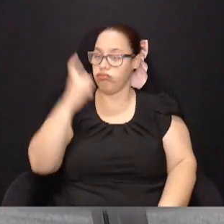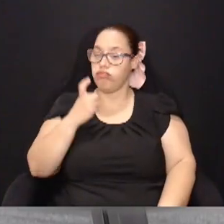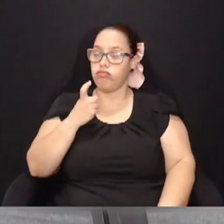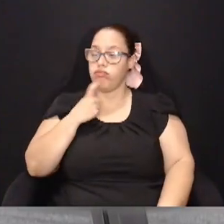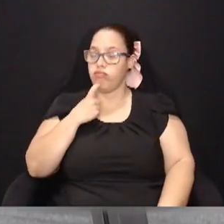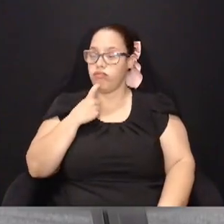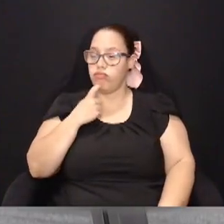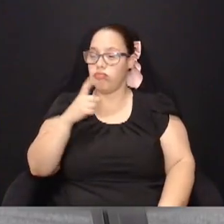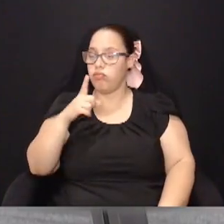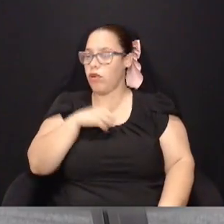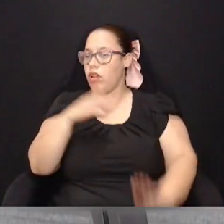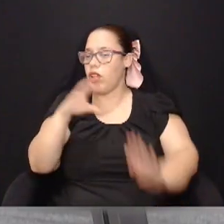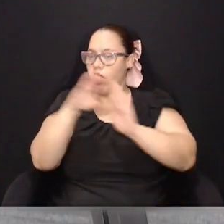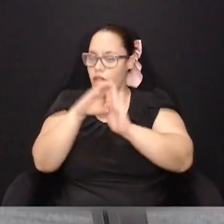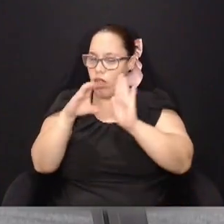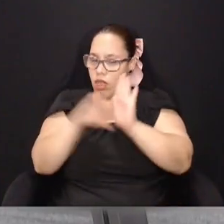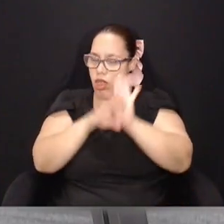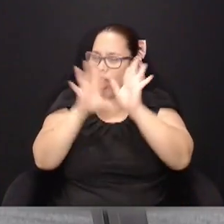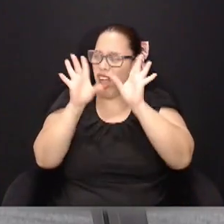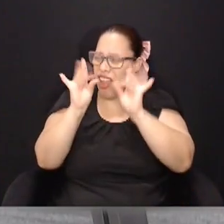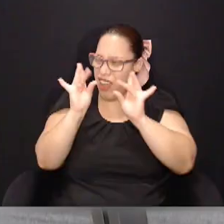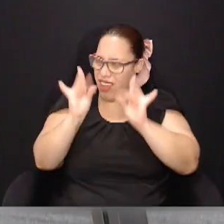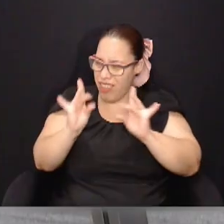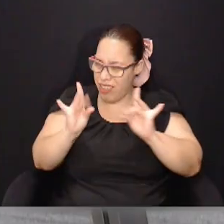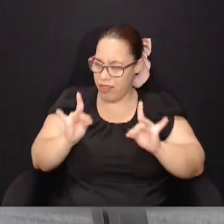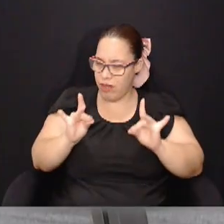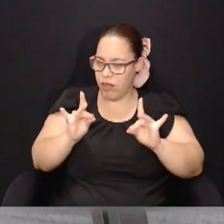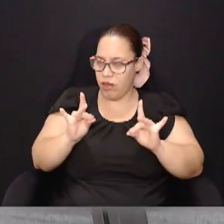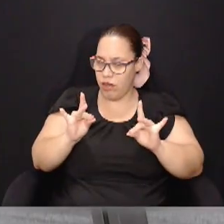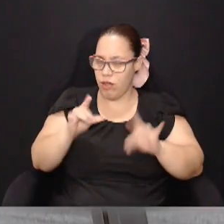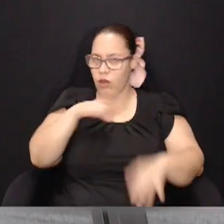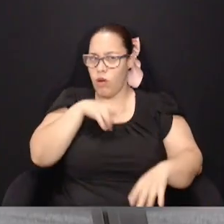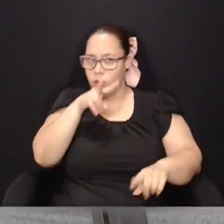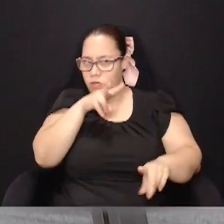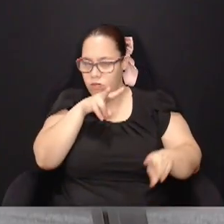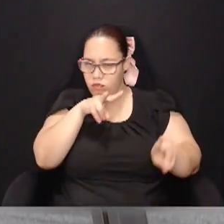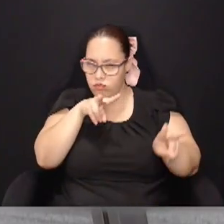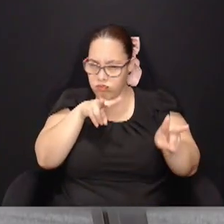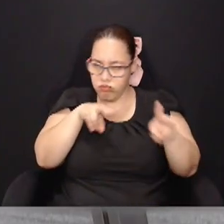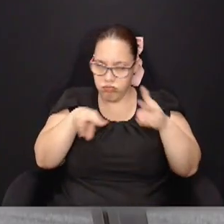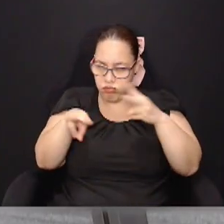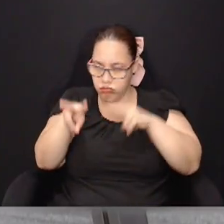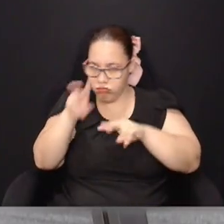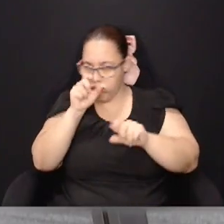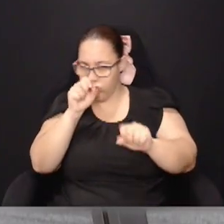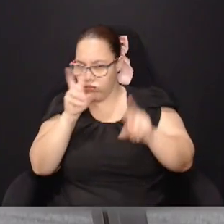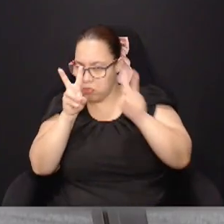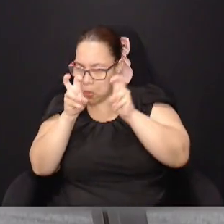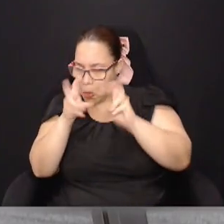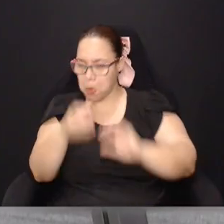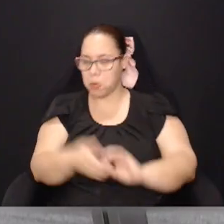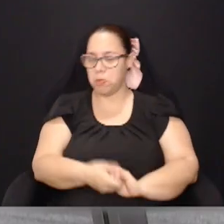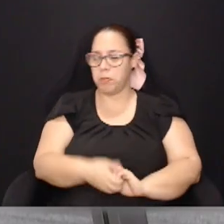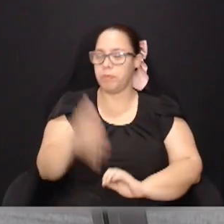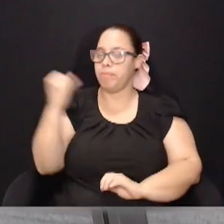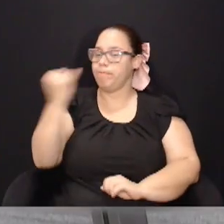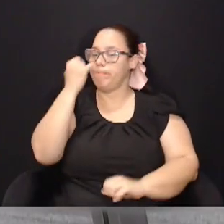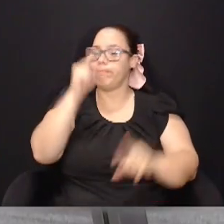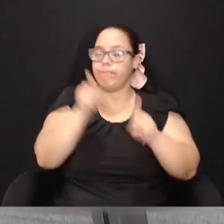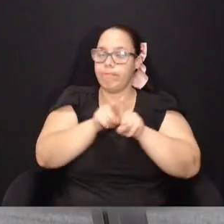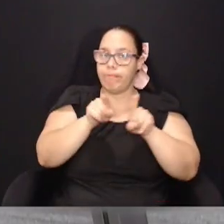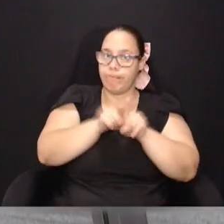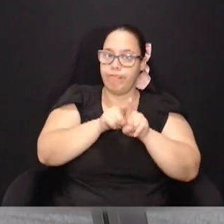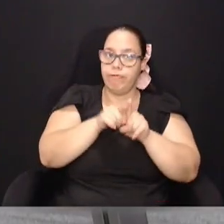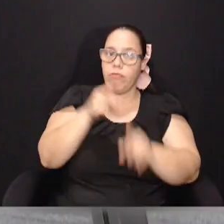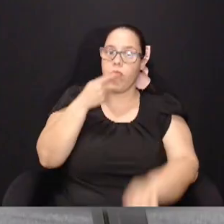um programa específico para ter um olhar sobre essa questão. É importante também ressaltar